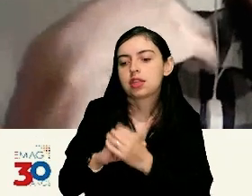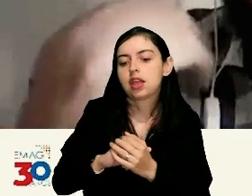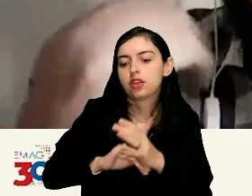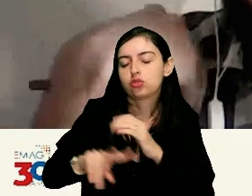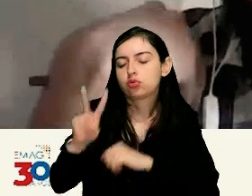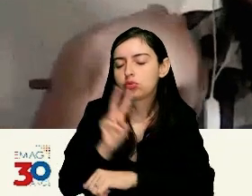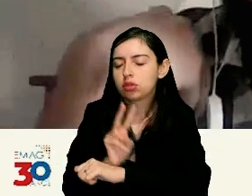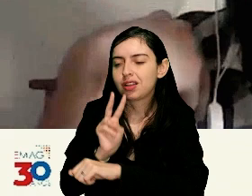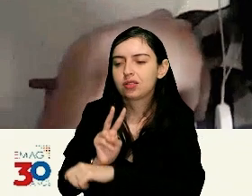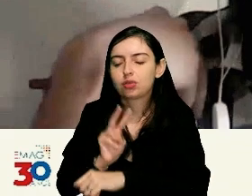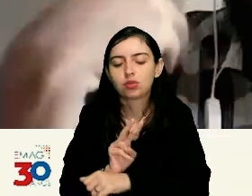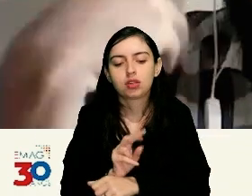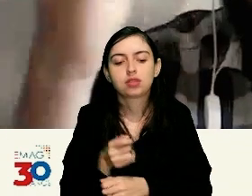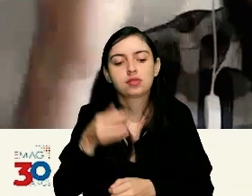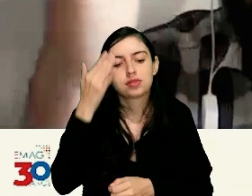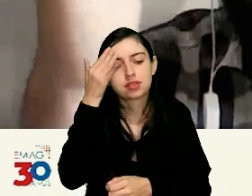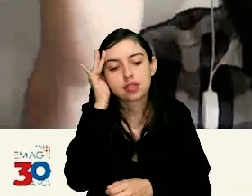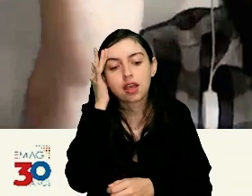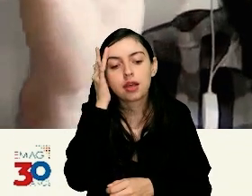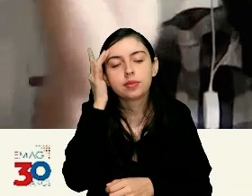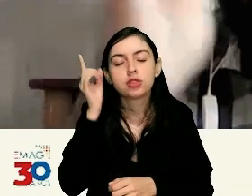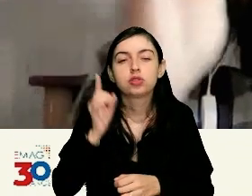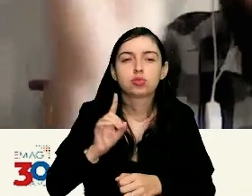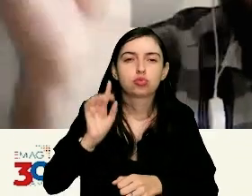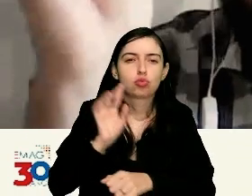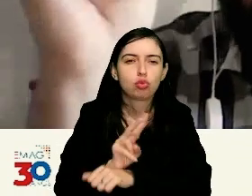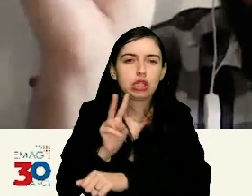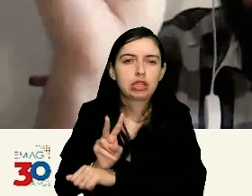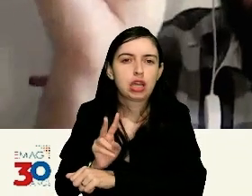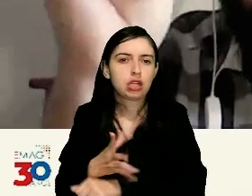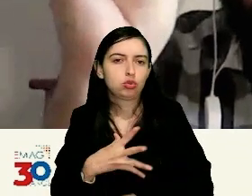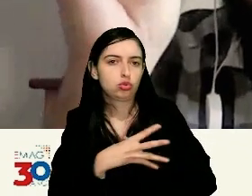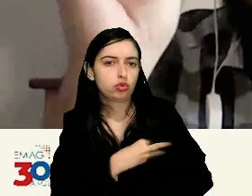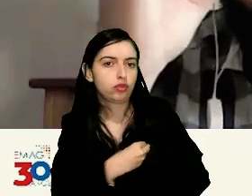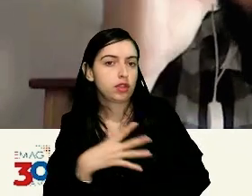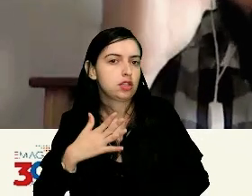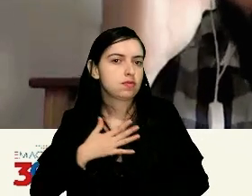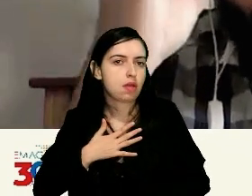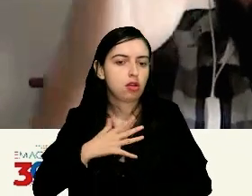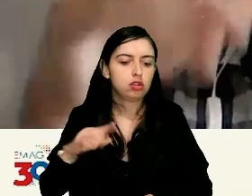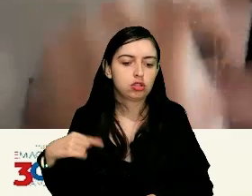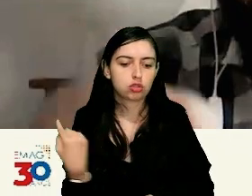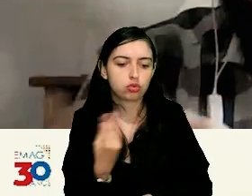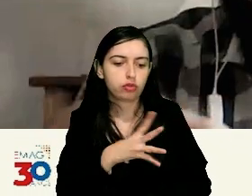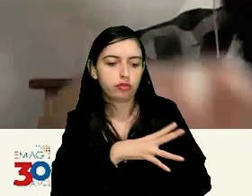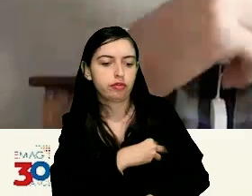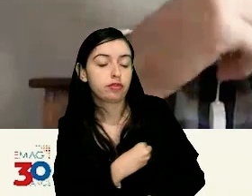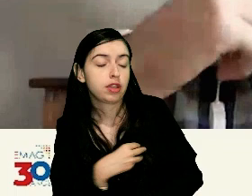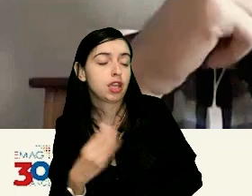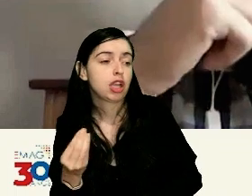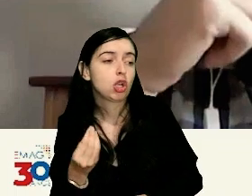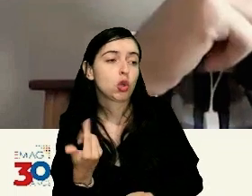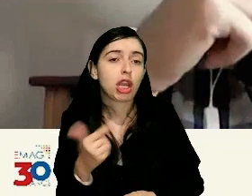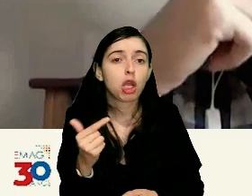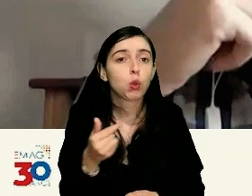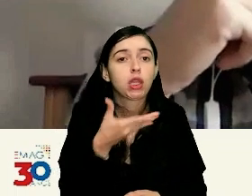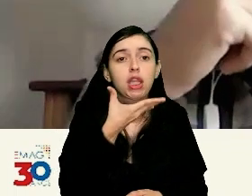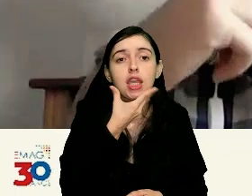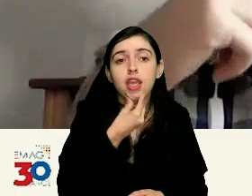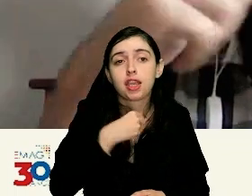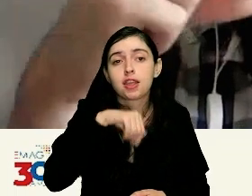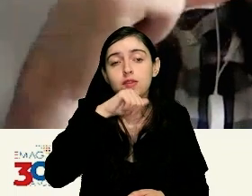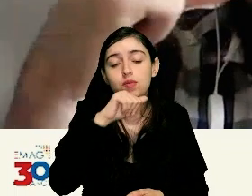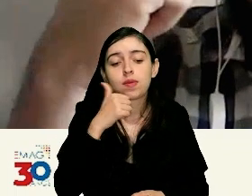saiba cuidar os nossos próprios filhos, dos filhos dos outros e dos filhos de ninguém, sabe assim? Porque, por exemplo, eu não conheço as filhas do